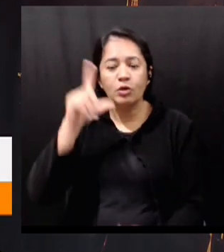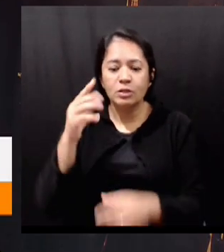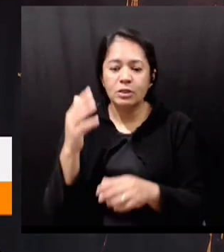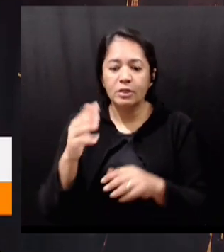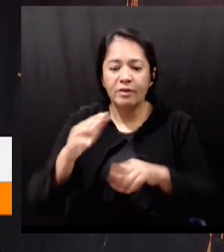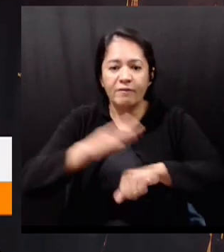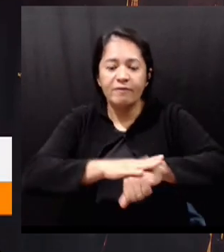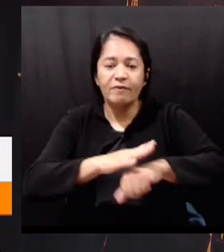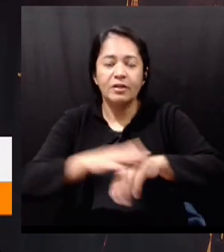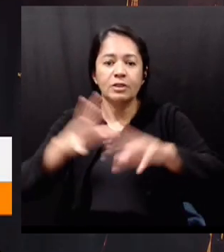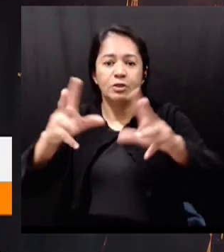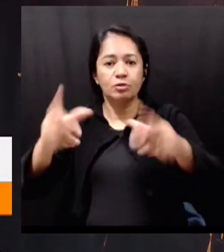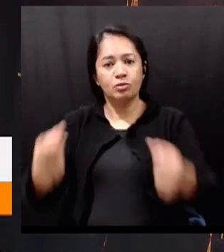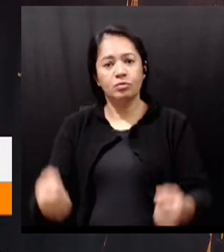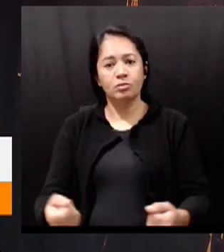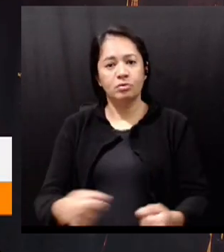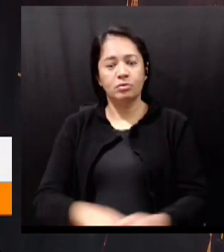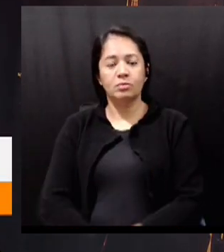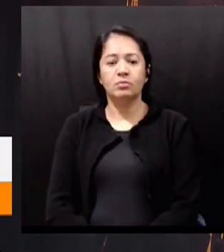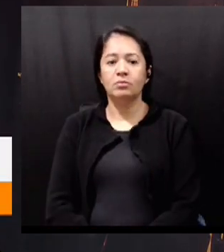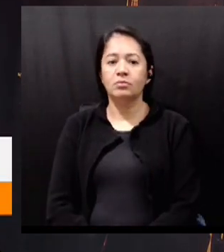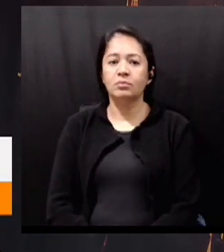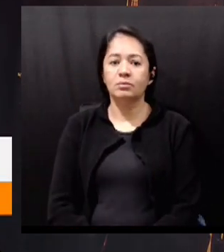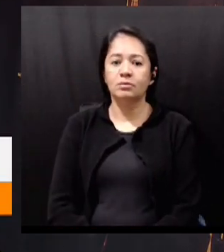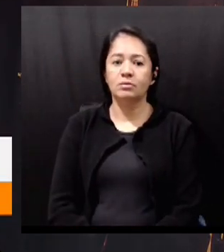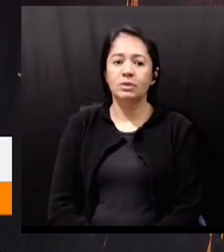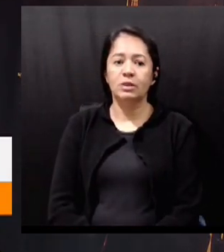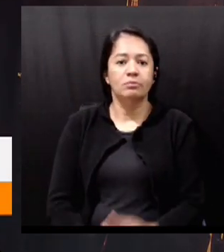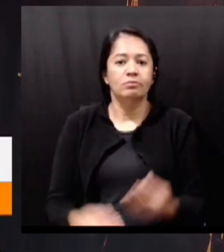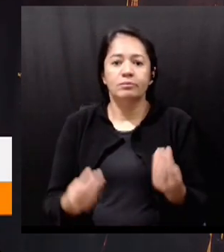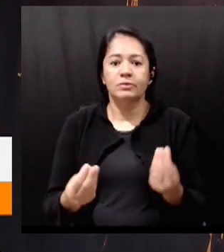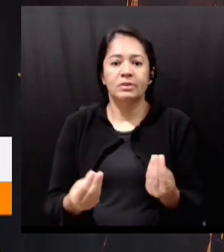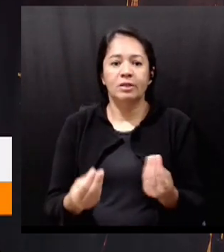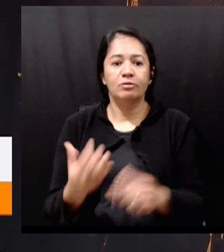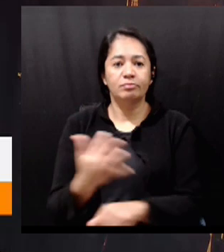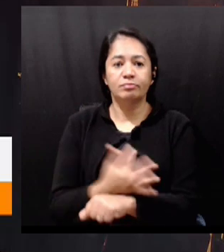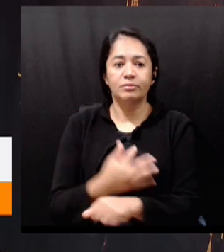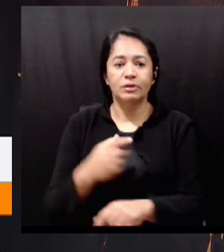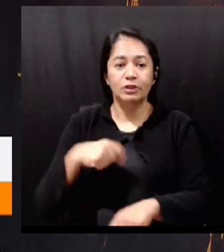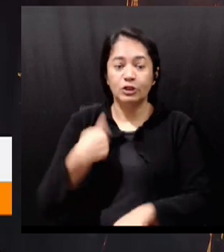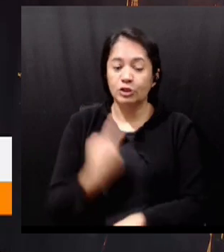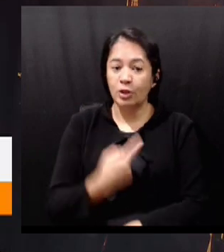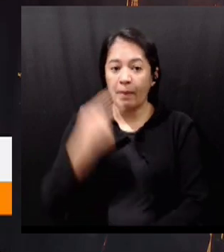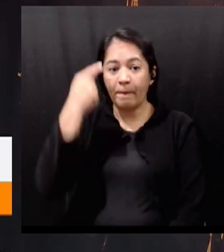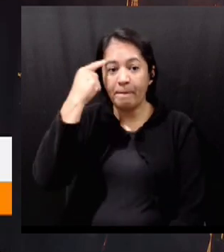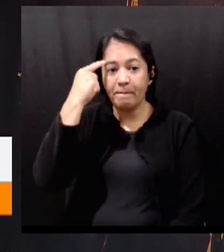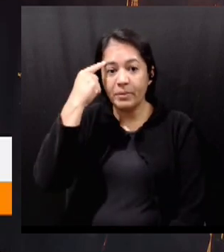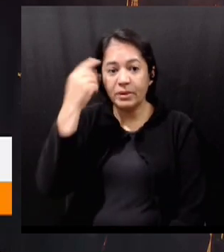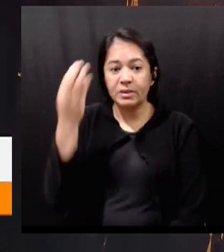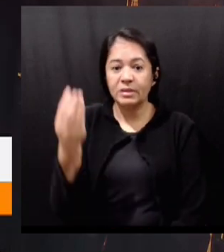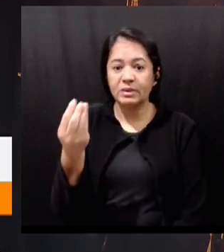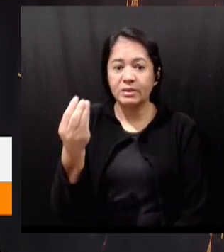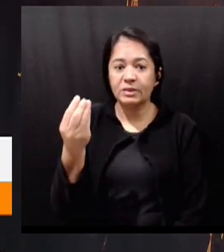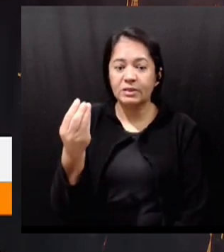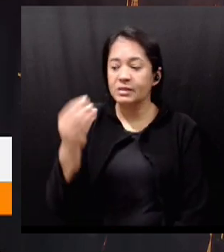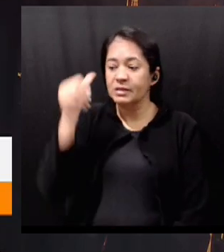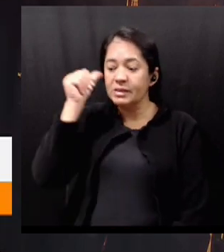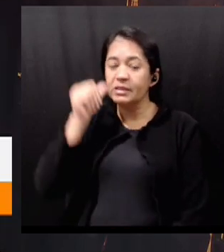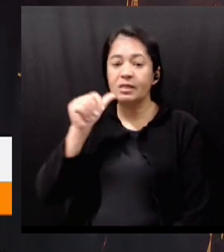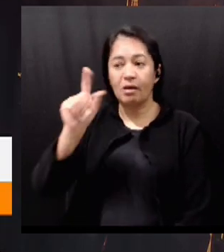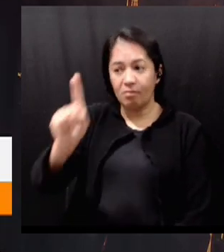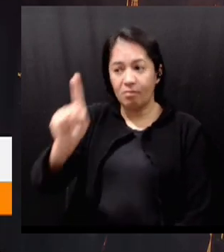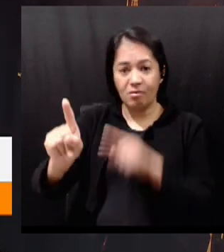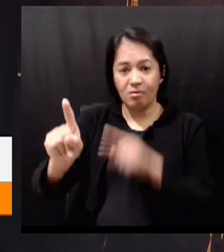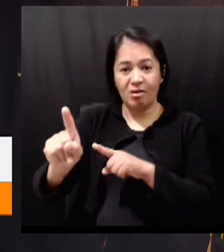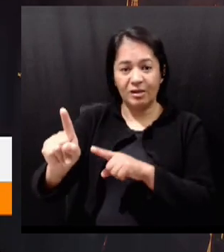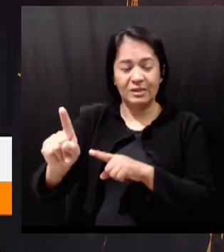o serviço que tem, e aí acaba sobrecarregada. E quando a gente pensa na figura feminina, essa